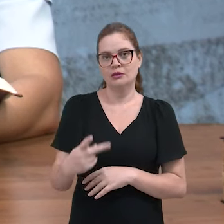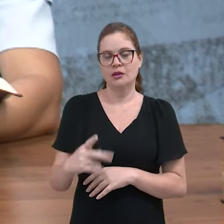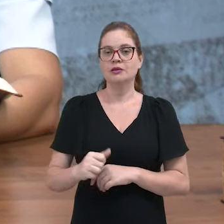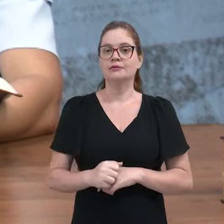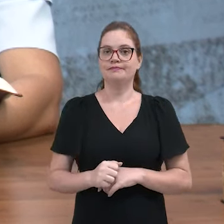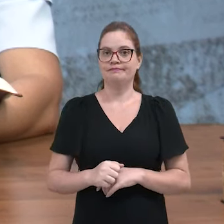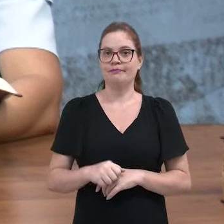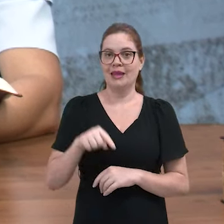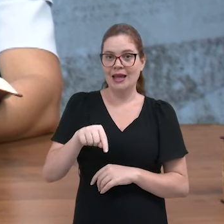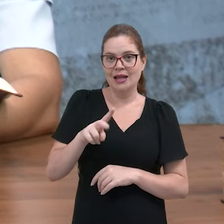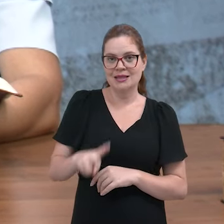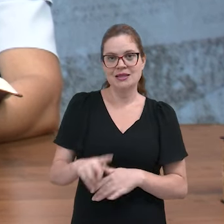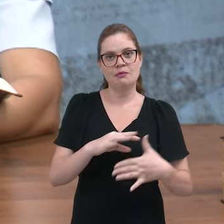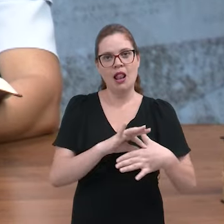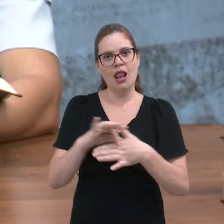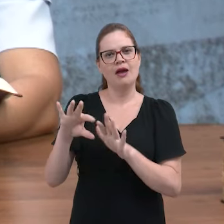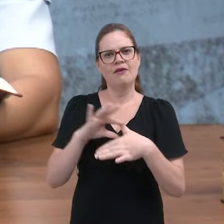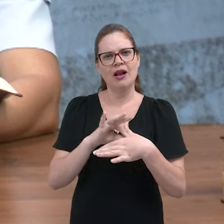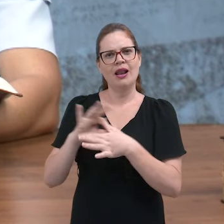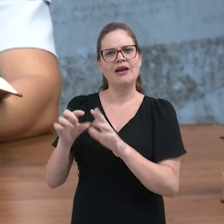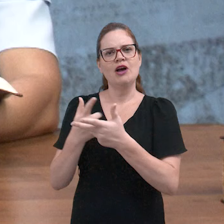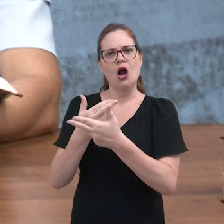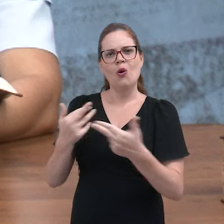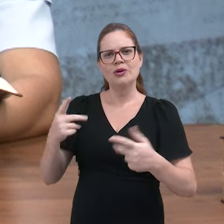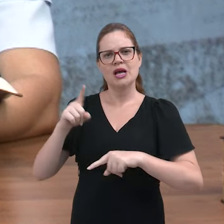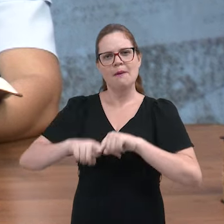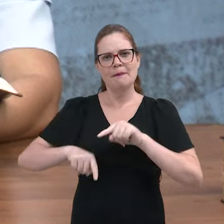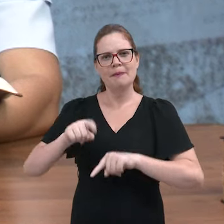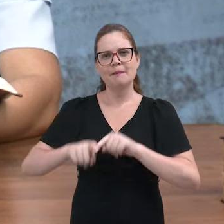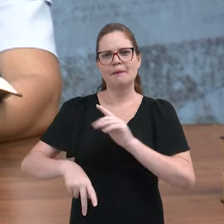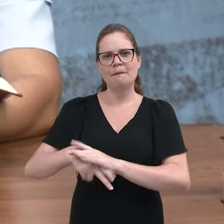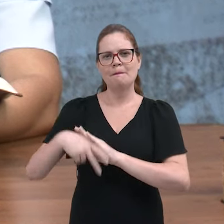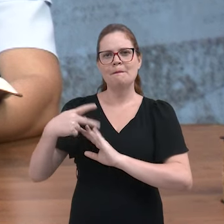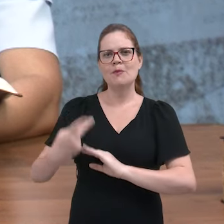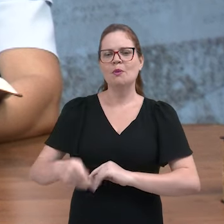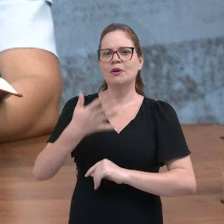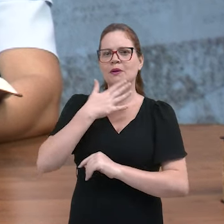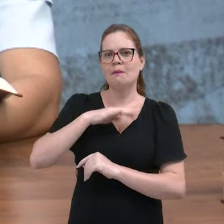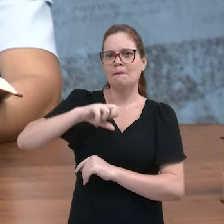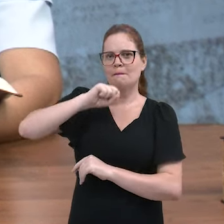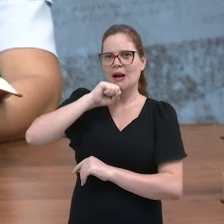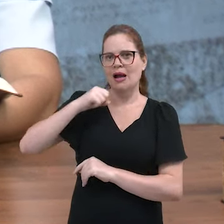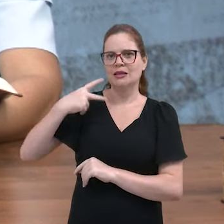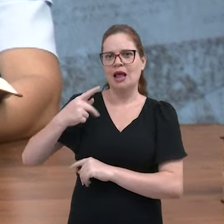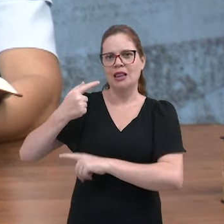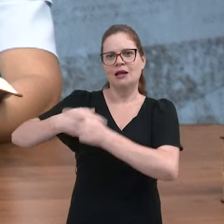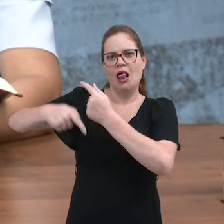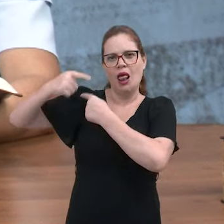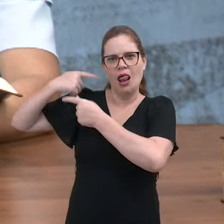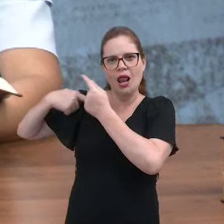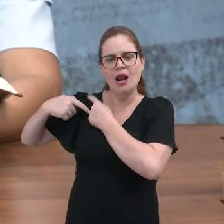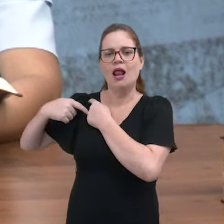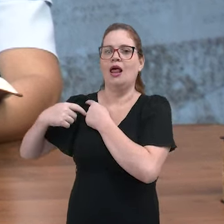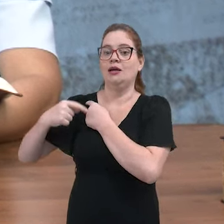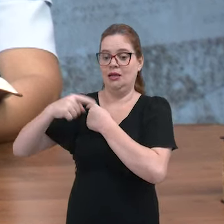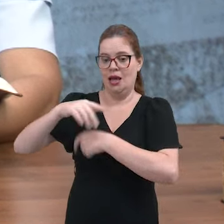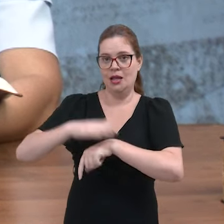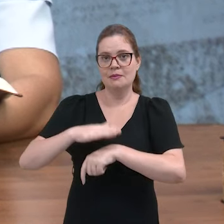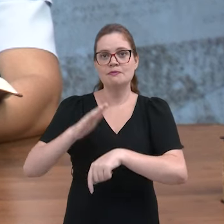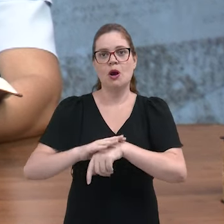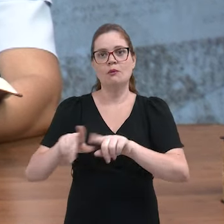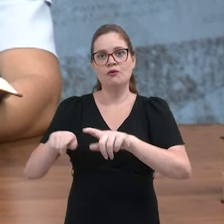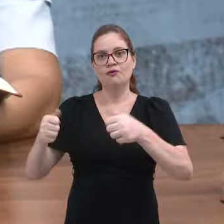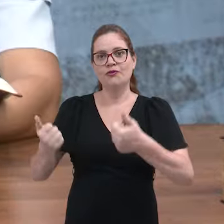Senhor trouxe as coisas consagradas de seu pai e as coisas que ele mesmo